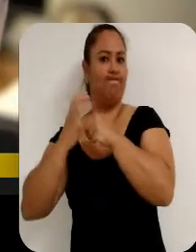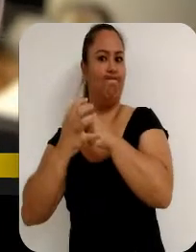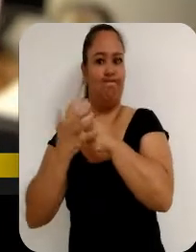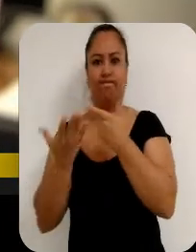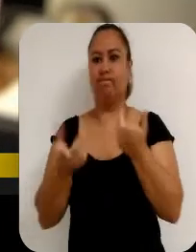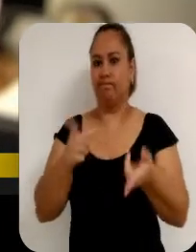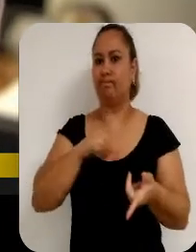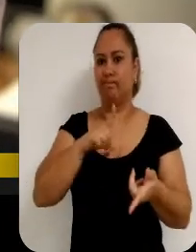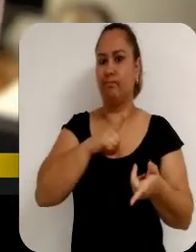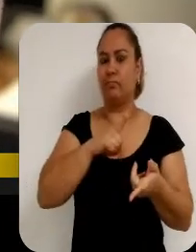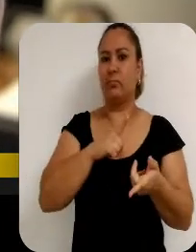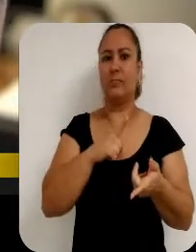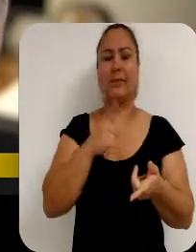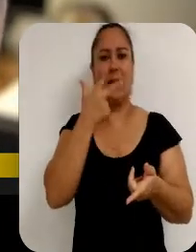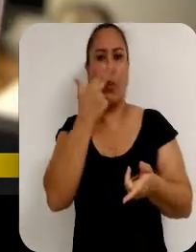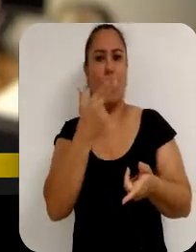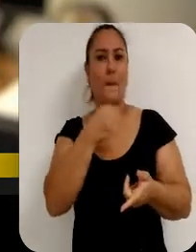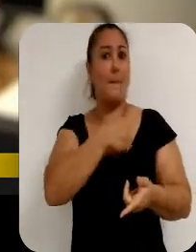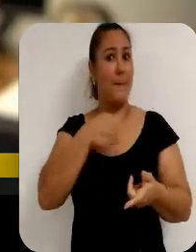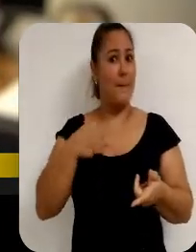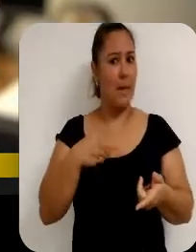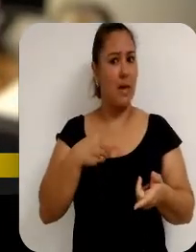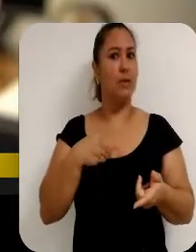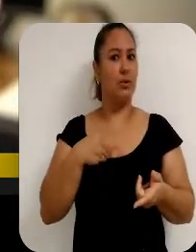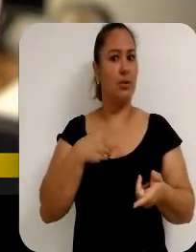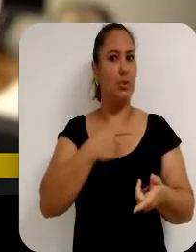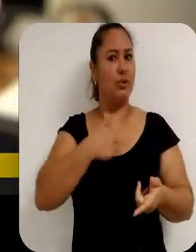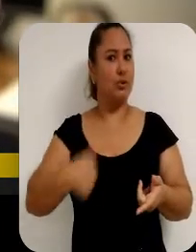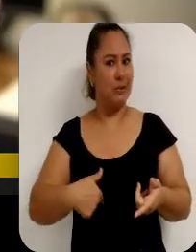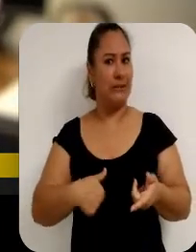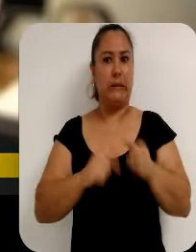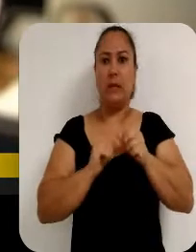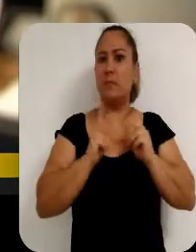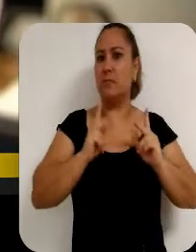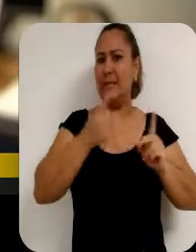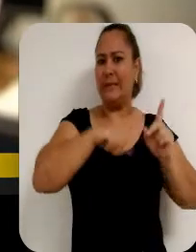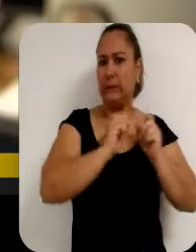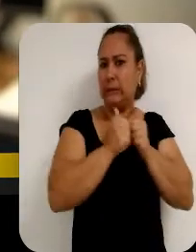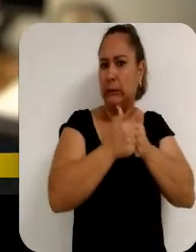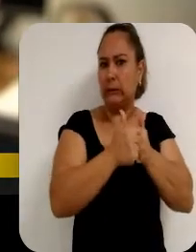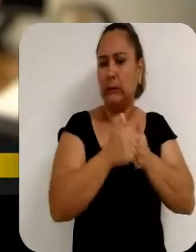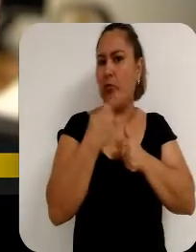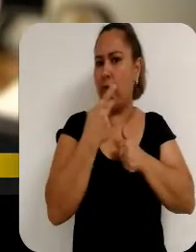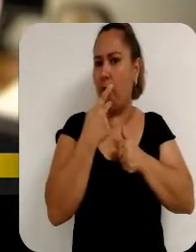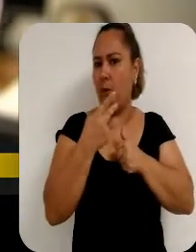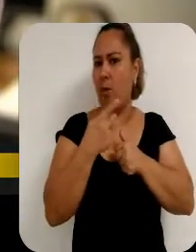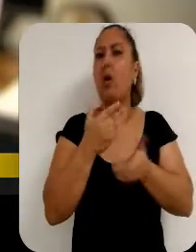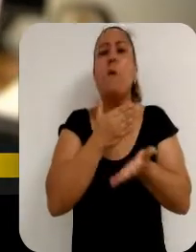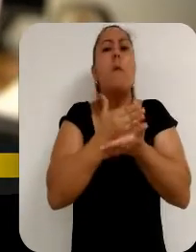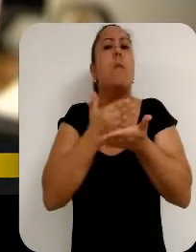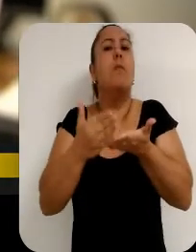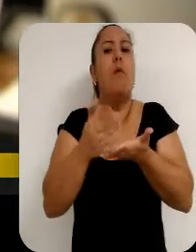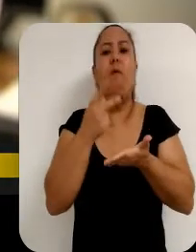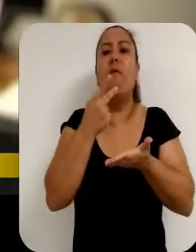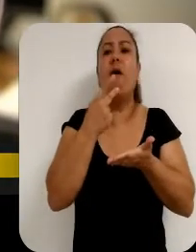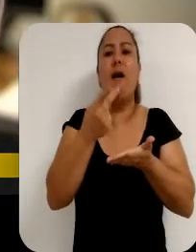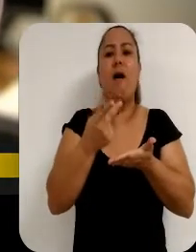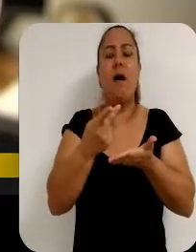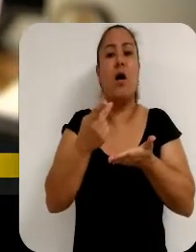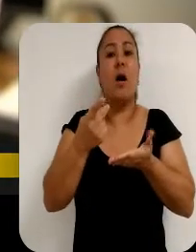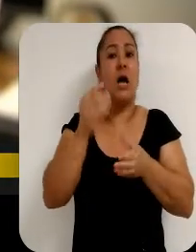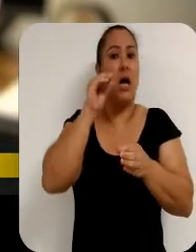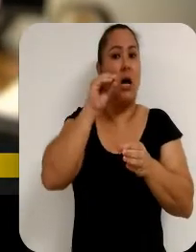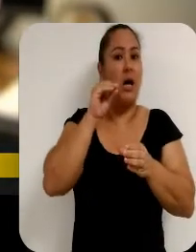chinês, que foi perseguido e foi calado, falou sobre o vírus, ele começou a falar que o interior da China e a região de